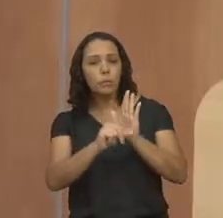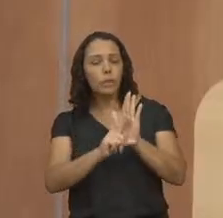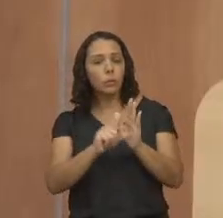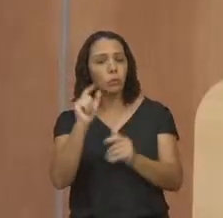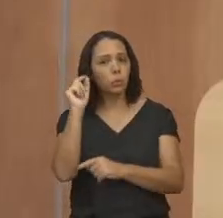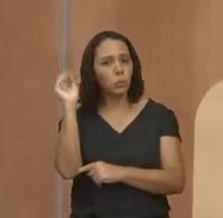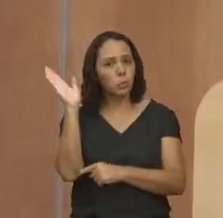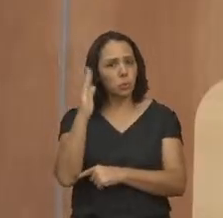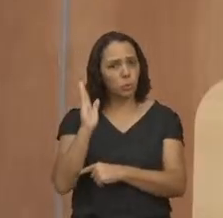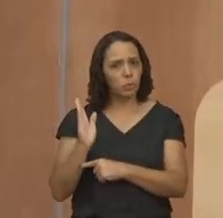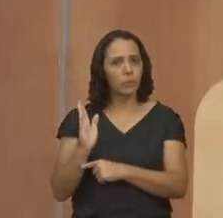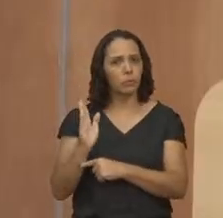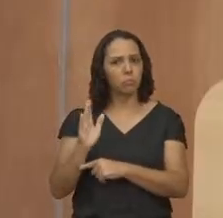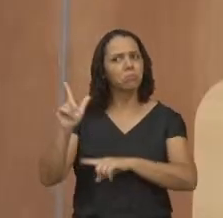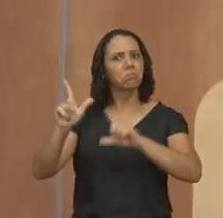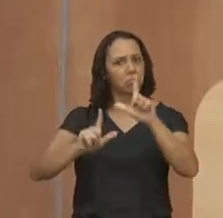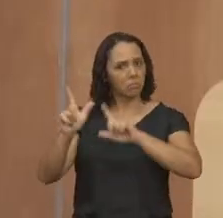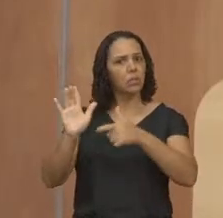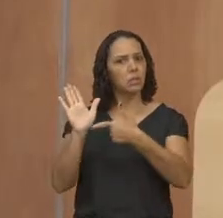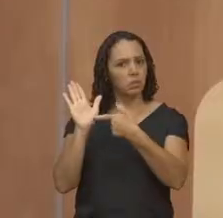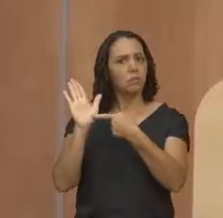Passou na vanguarda.